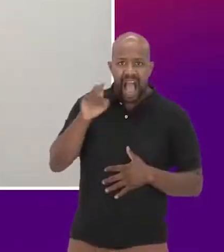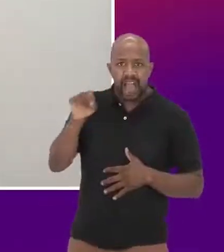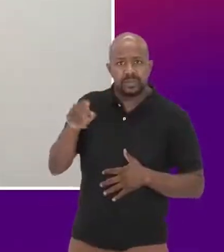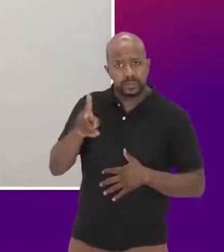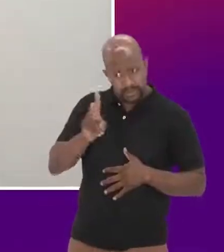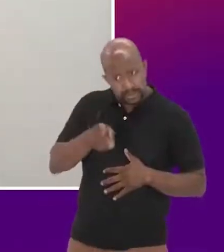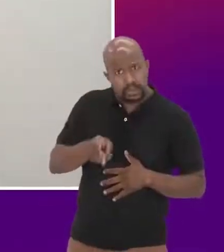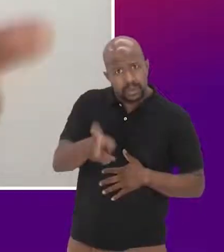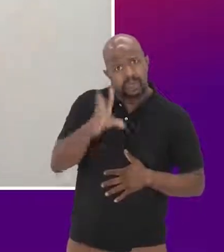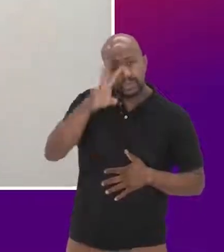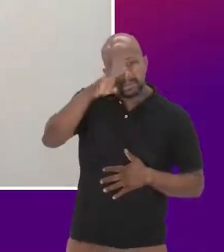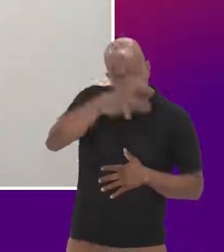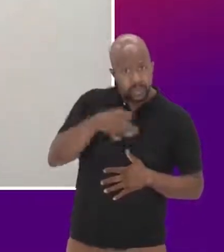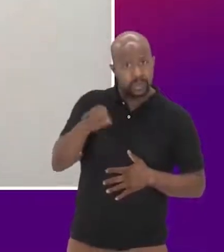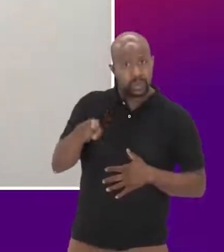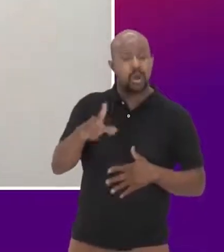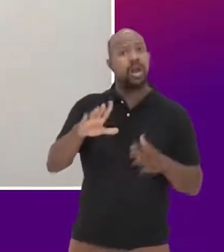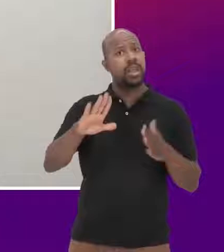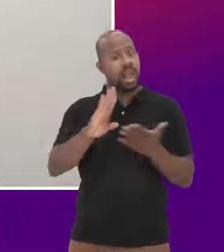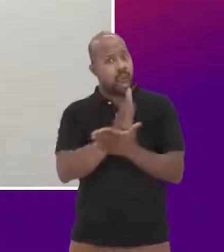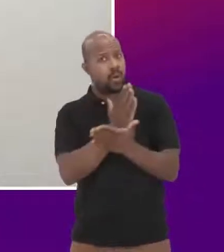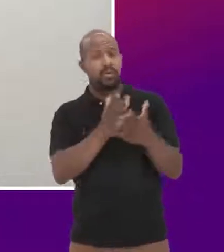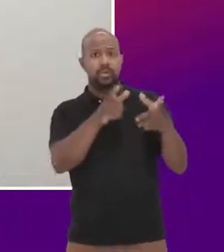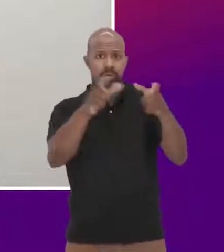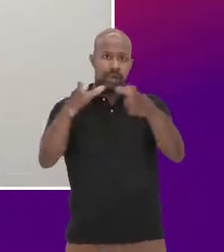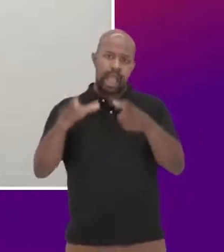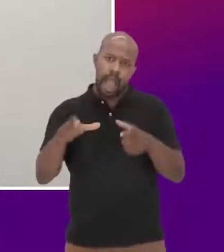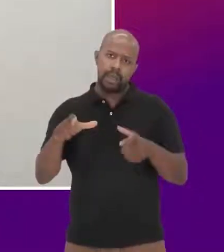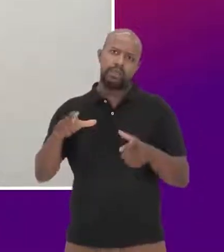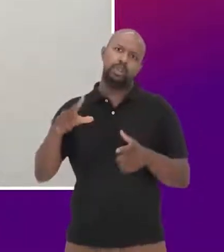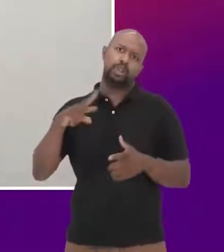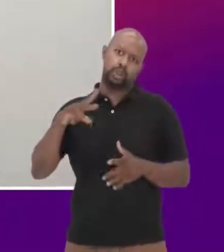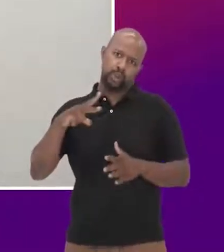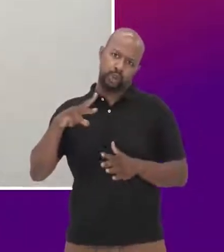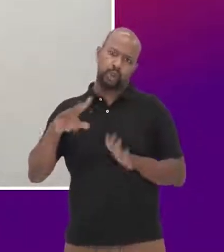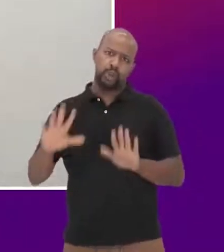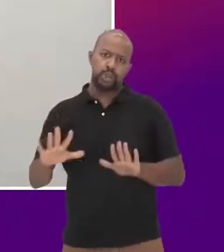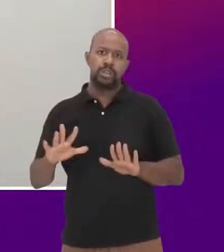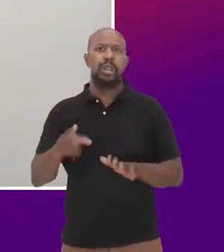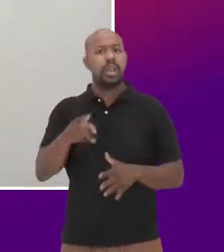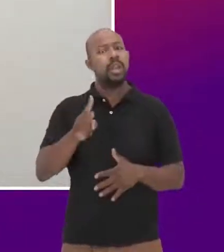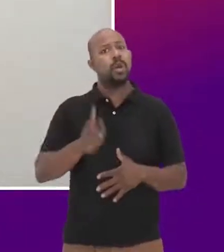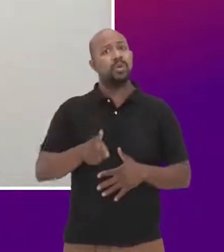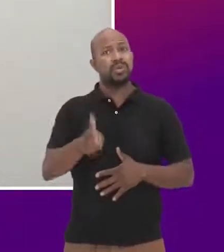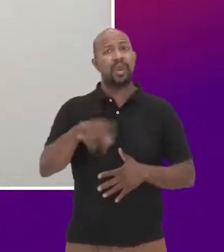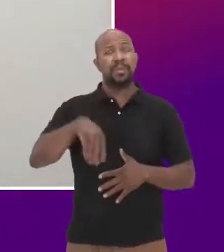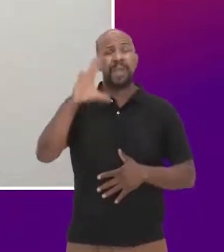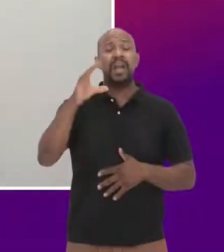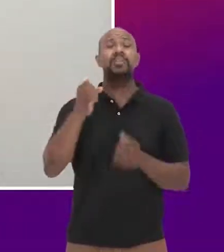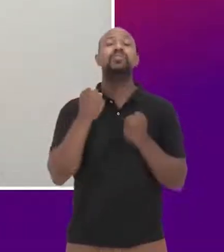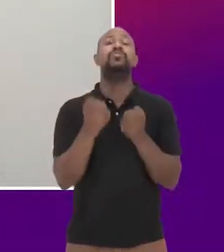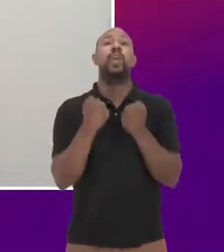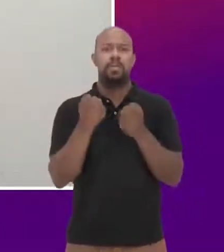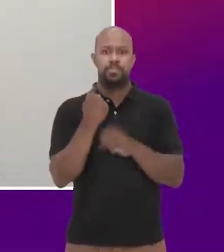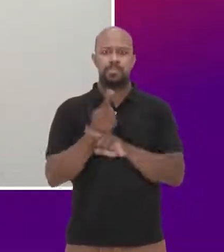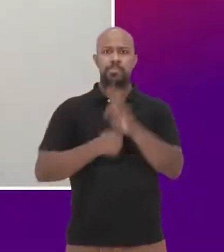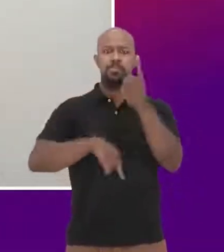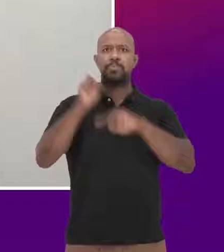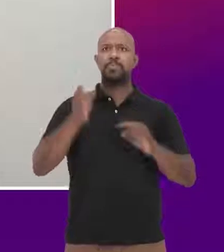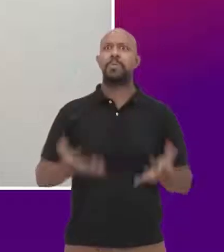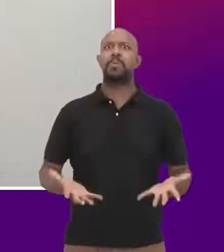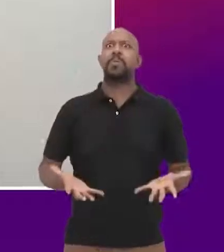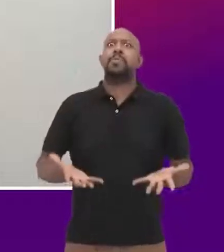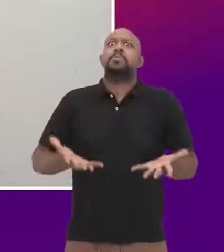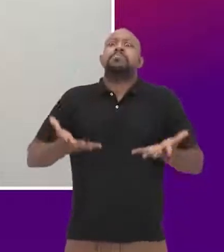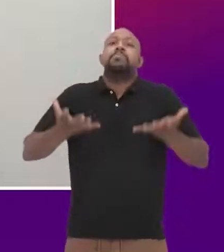desapareceu e, em alguns lugares particularmente, ele continua mais próspero do que